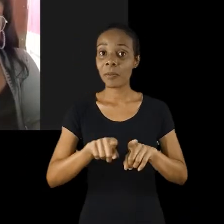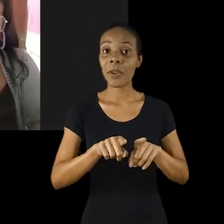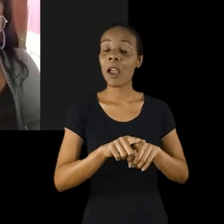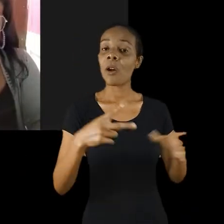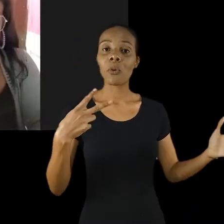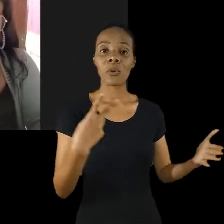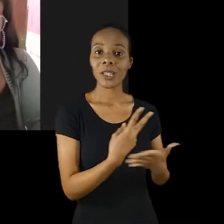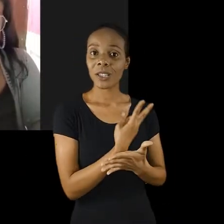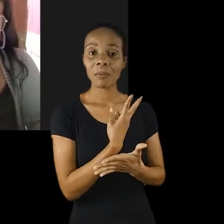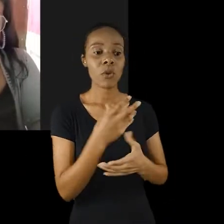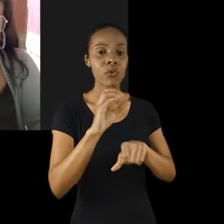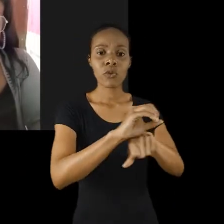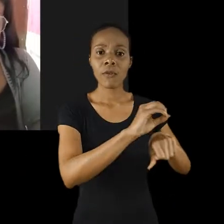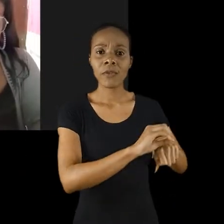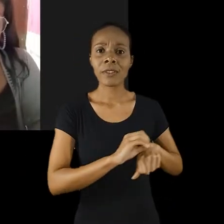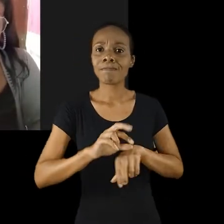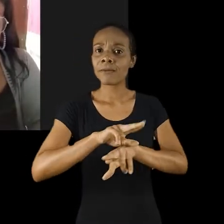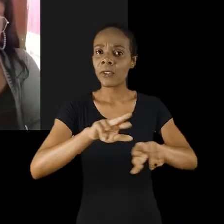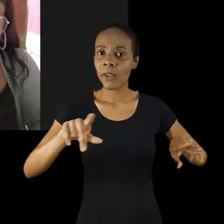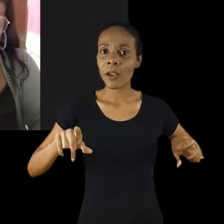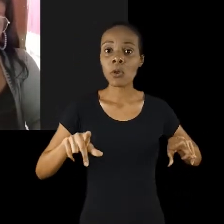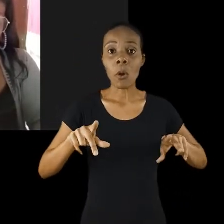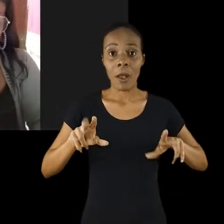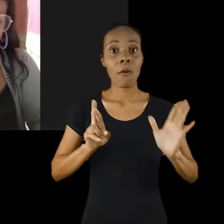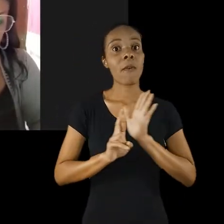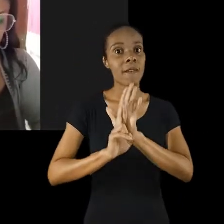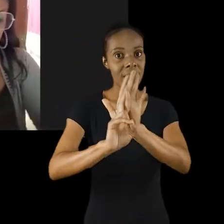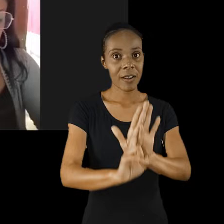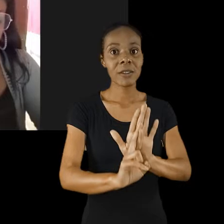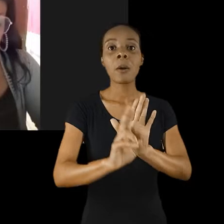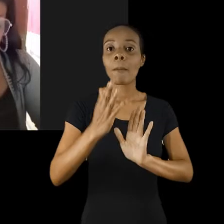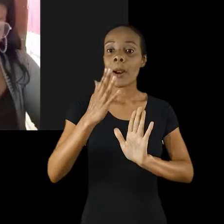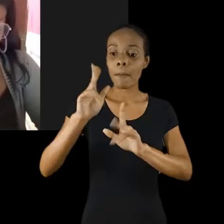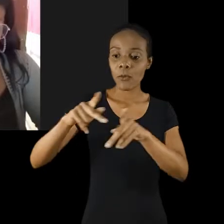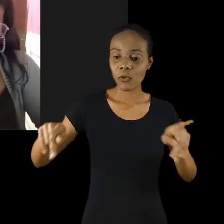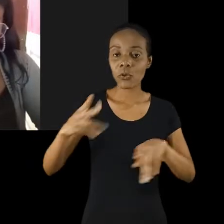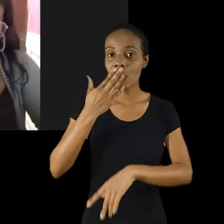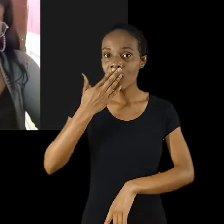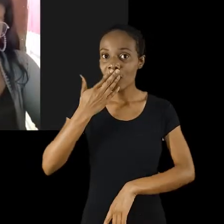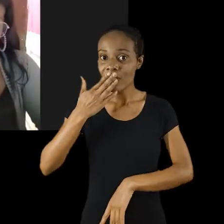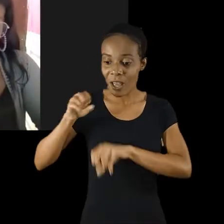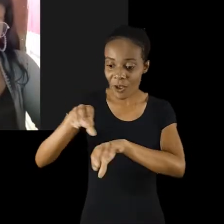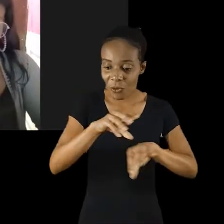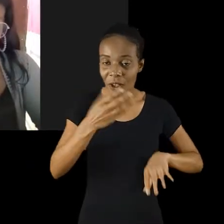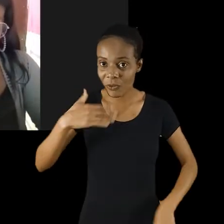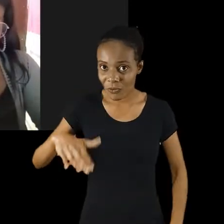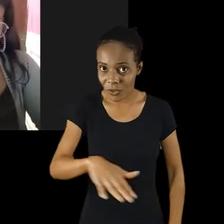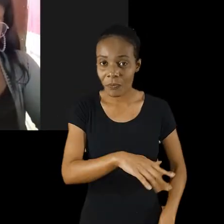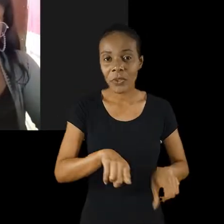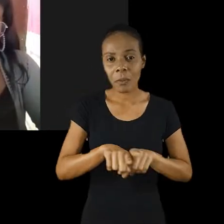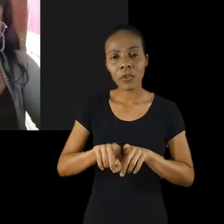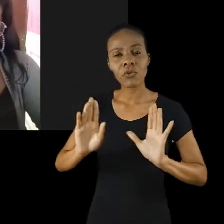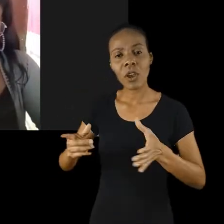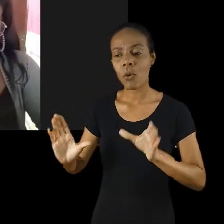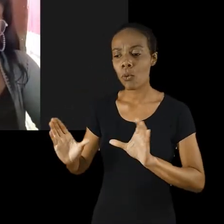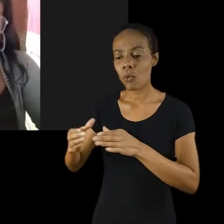com grupos de referência de professores da educação infantil. Já integrou a Roda BH de Poesia em 2